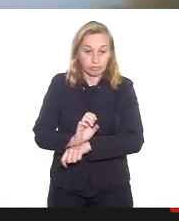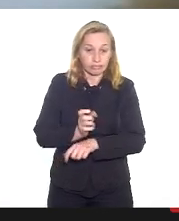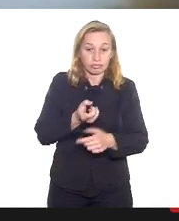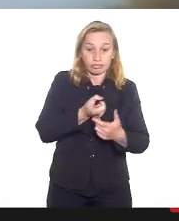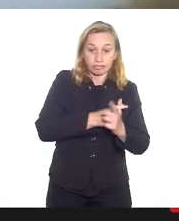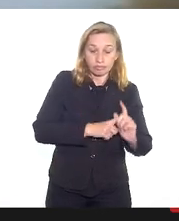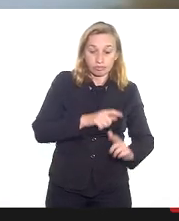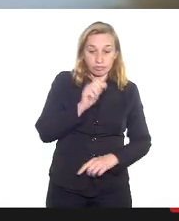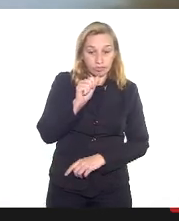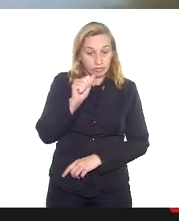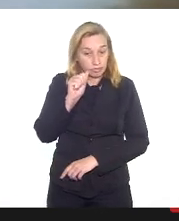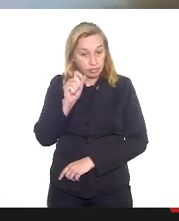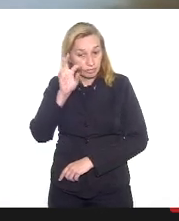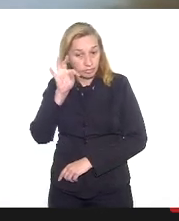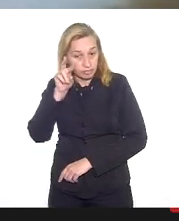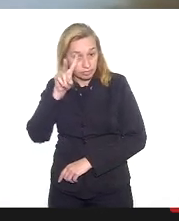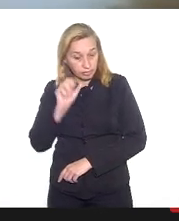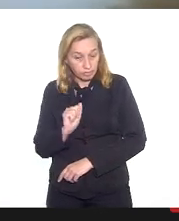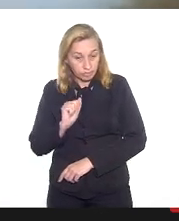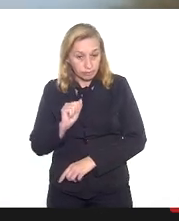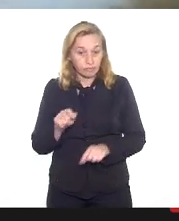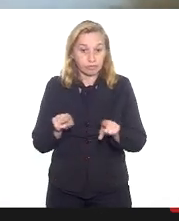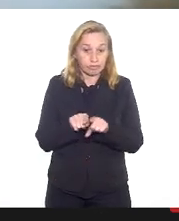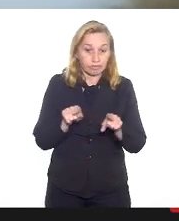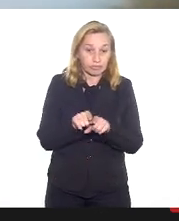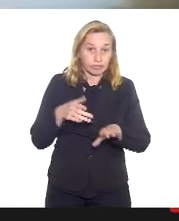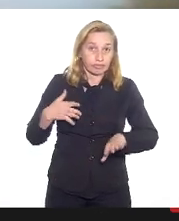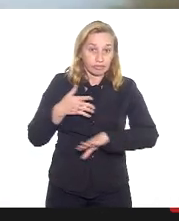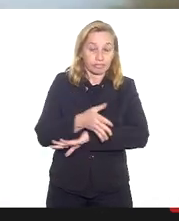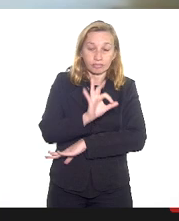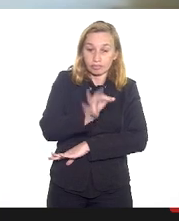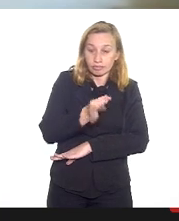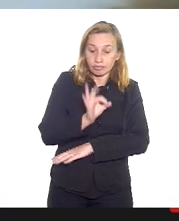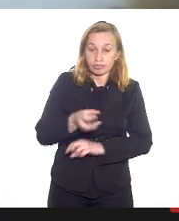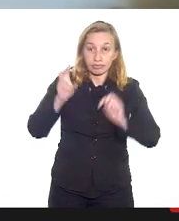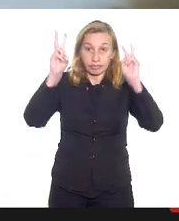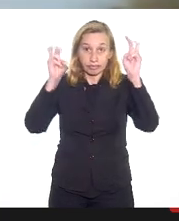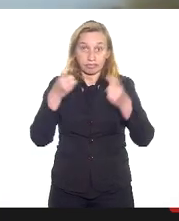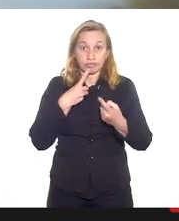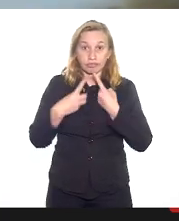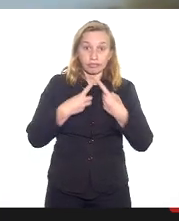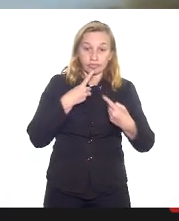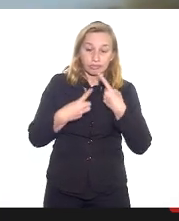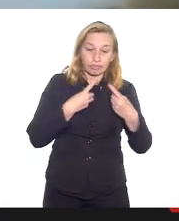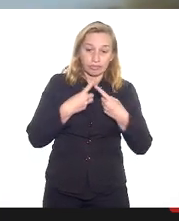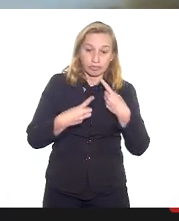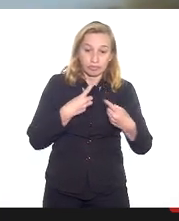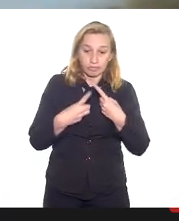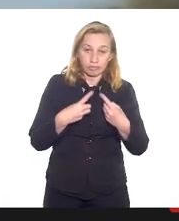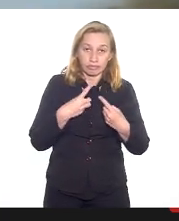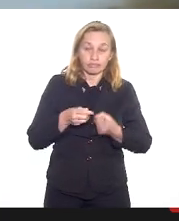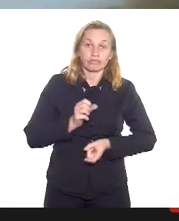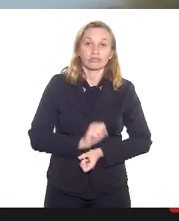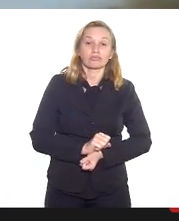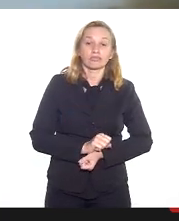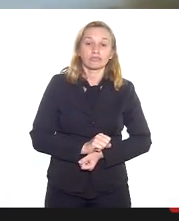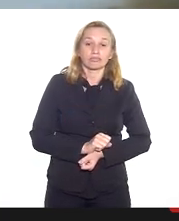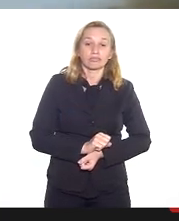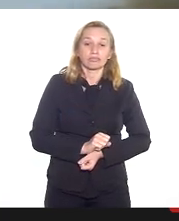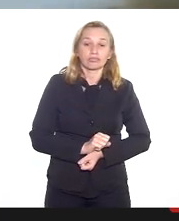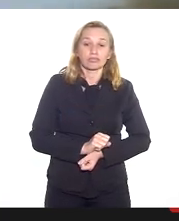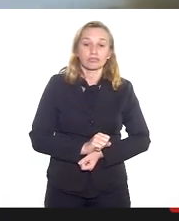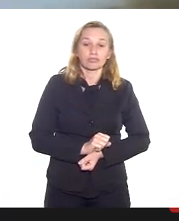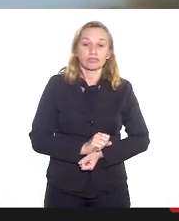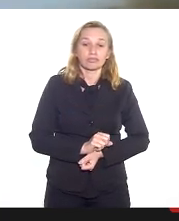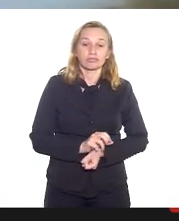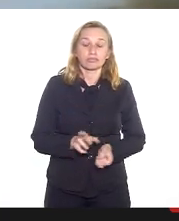né, que pode entrar novamente no tema da discussão, a transação